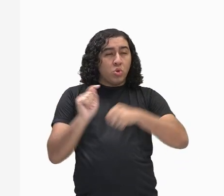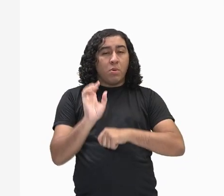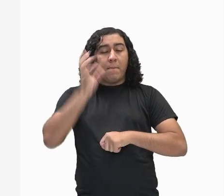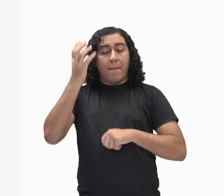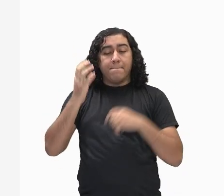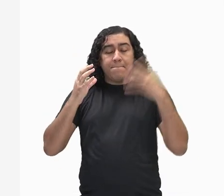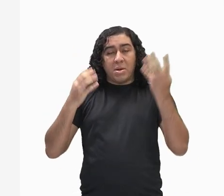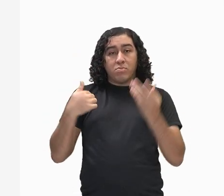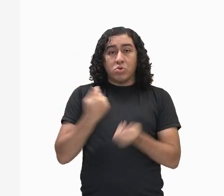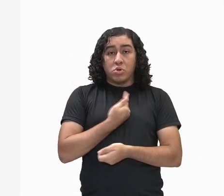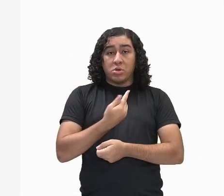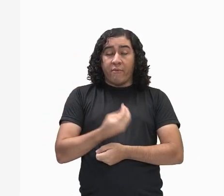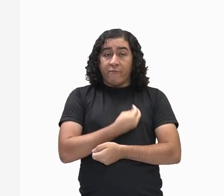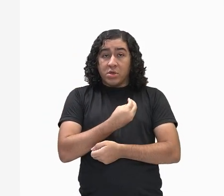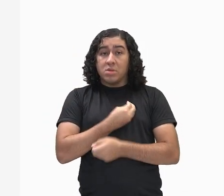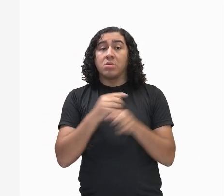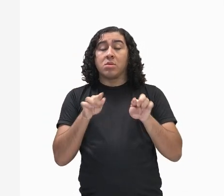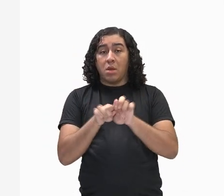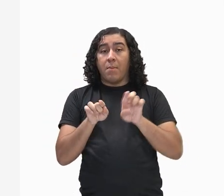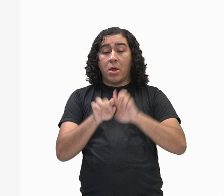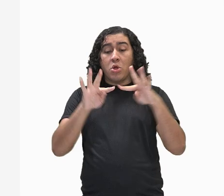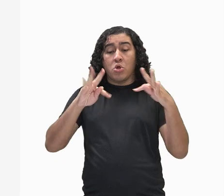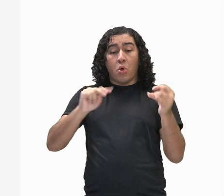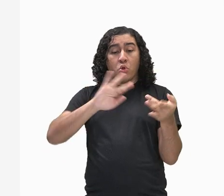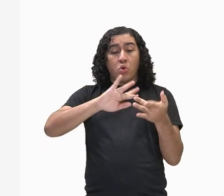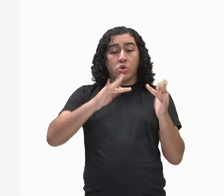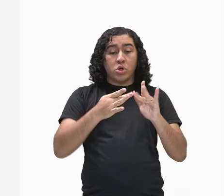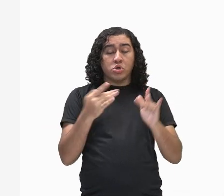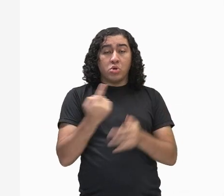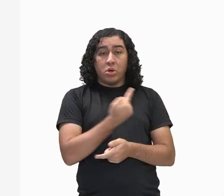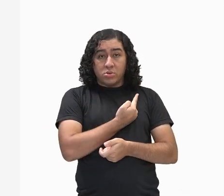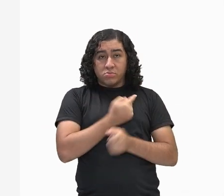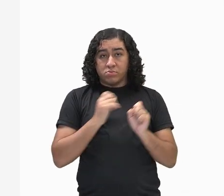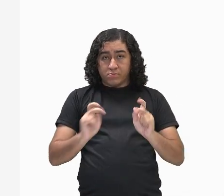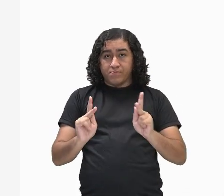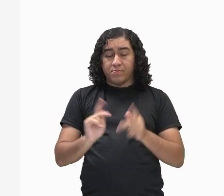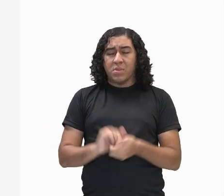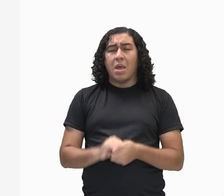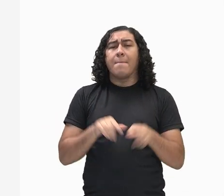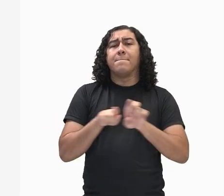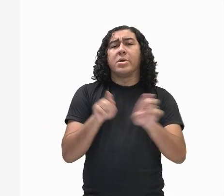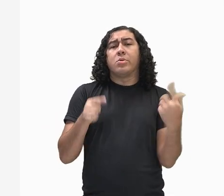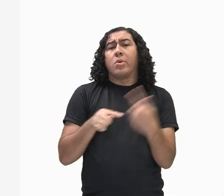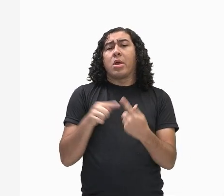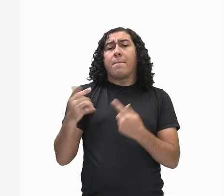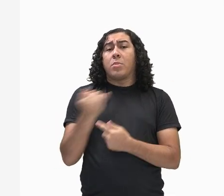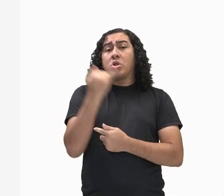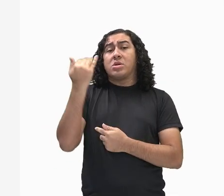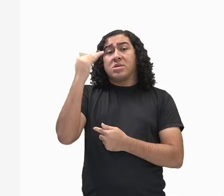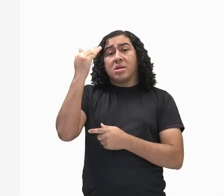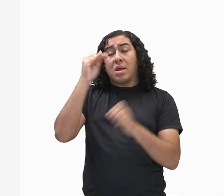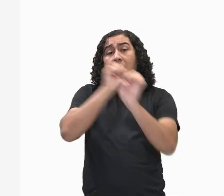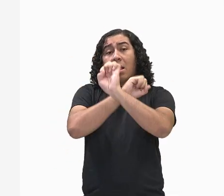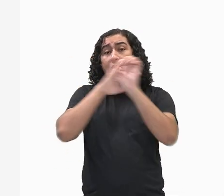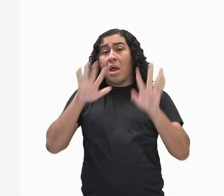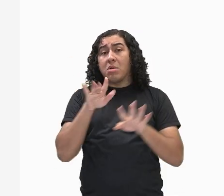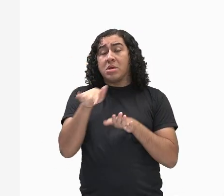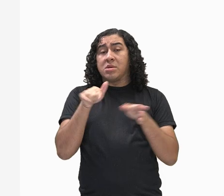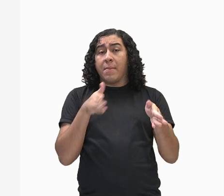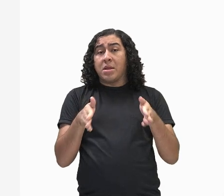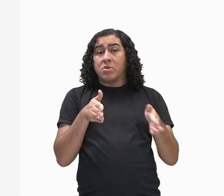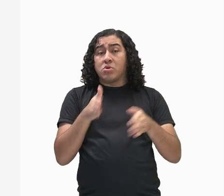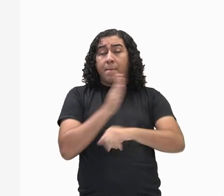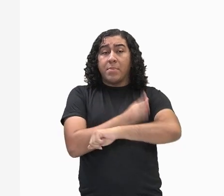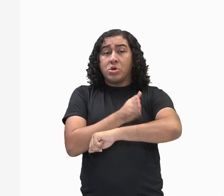acontece na nossa vida, tudo o que acontece no nosso existir. Perfeito? Por que é importante entender bem esse período medieval